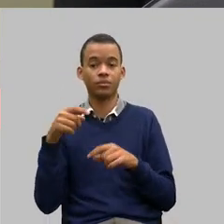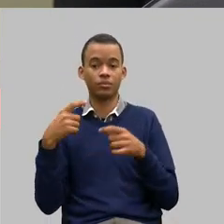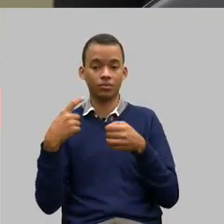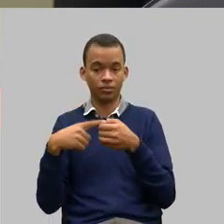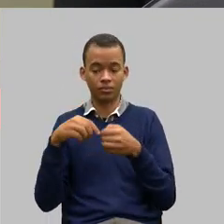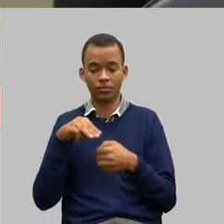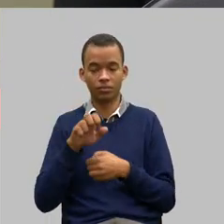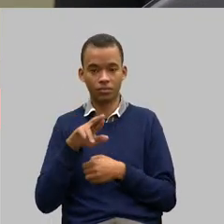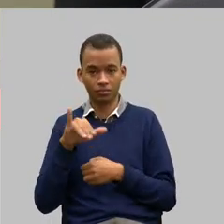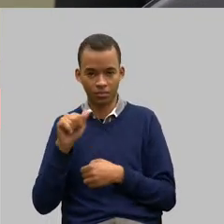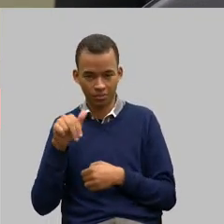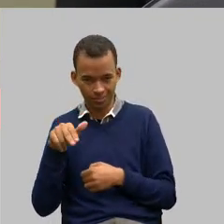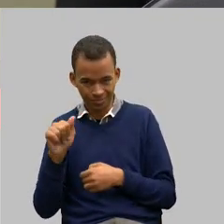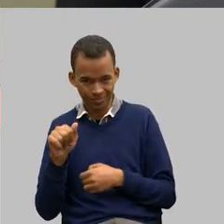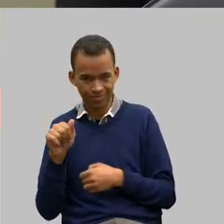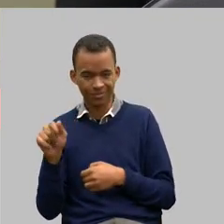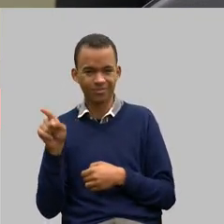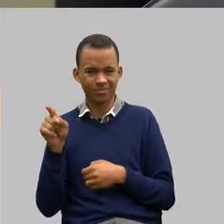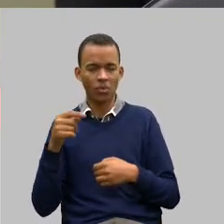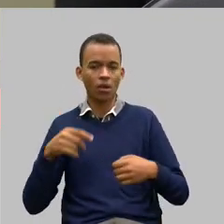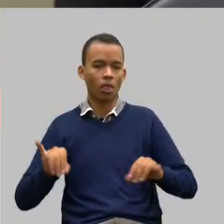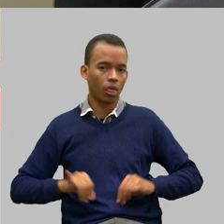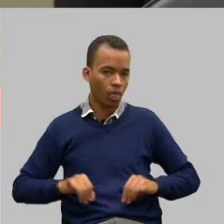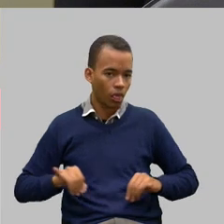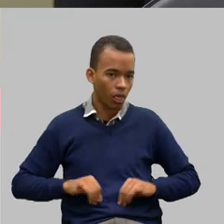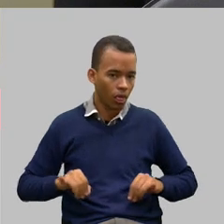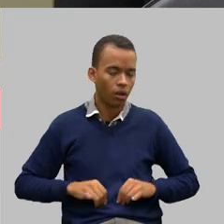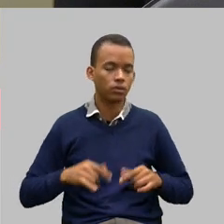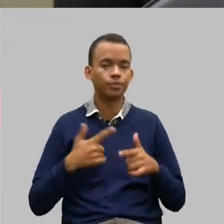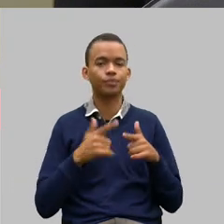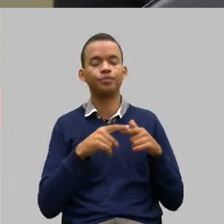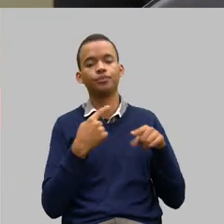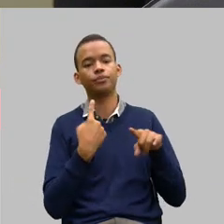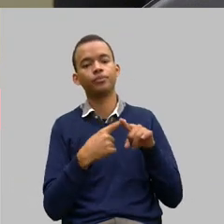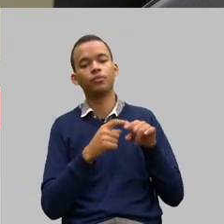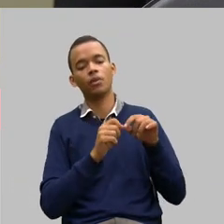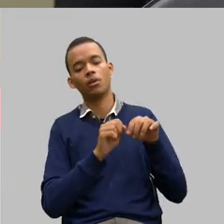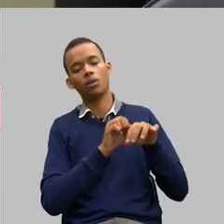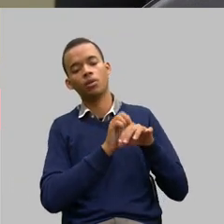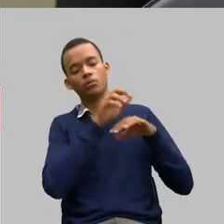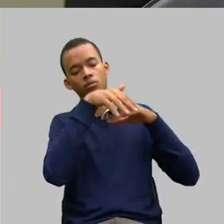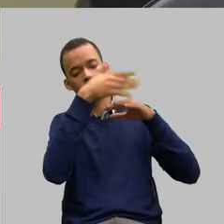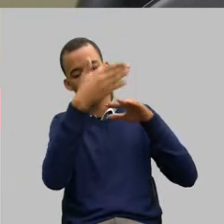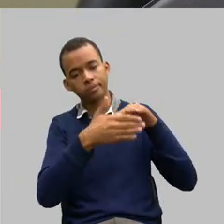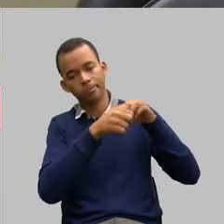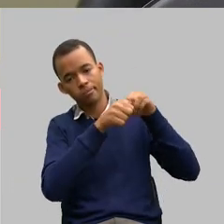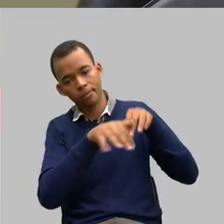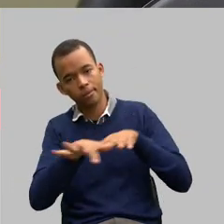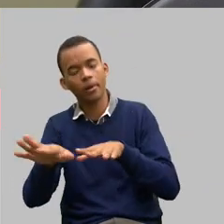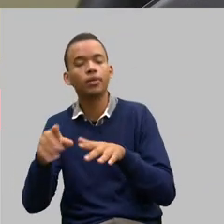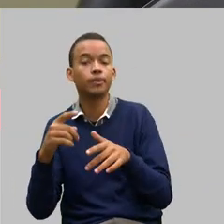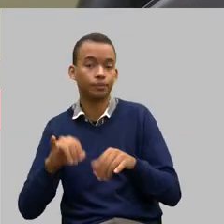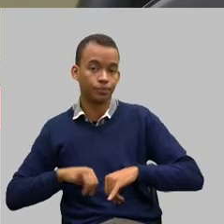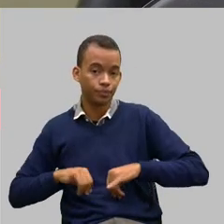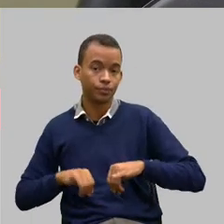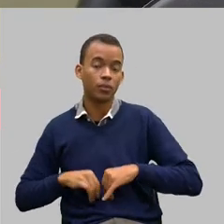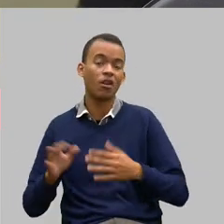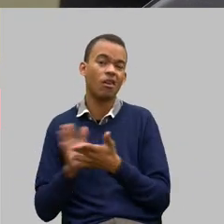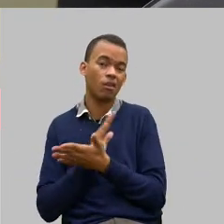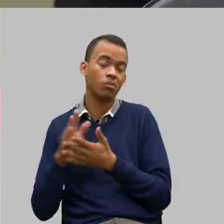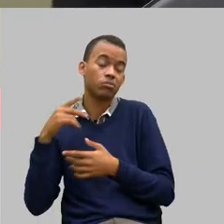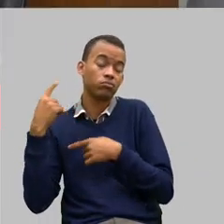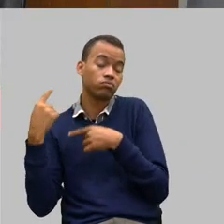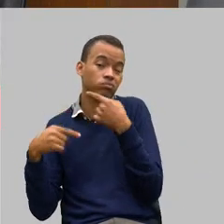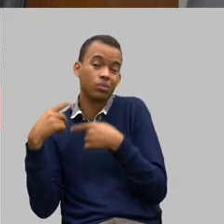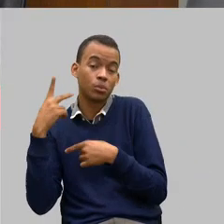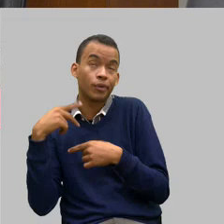barragem e alguns políticos naquele momento na minha cidade falavam em diversificação Econômica como se num passe de mágica nós mudaríamos toda a